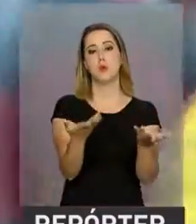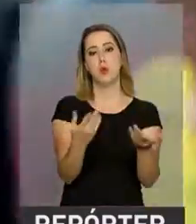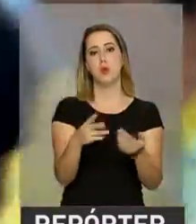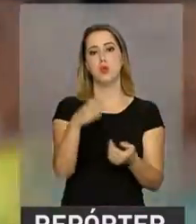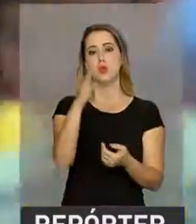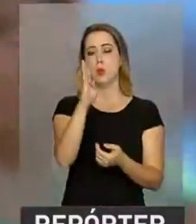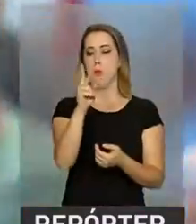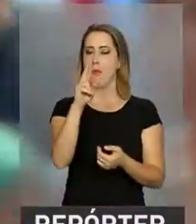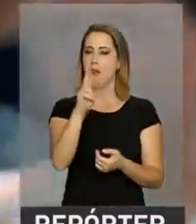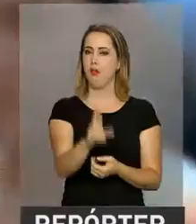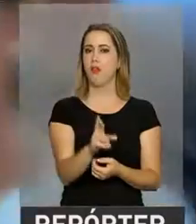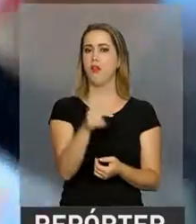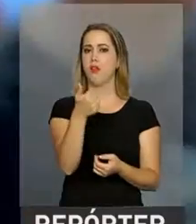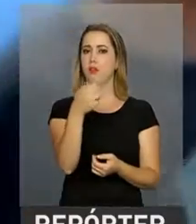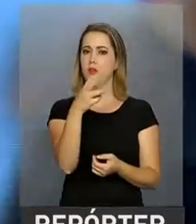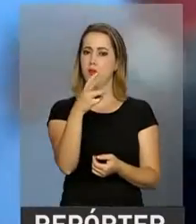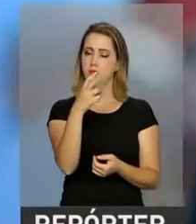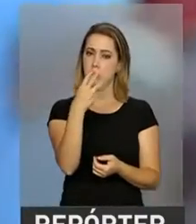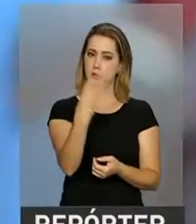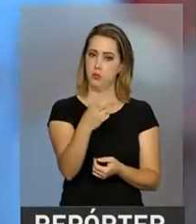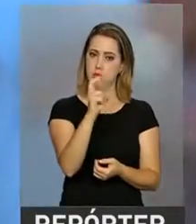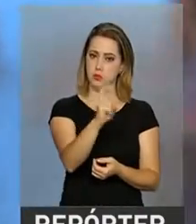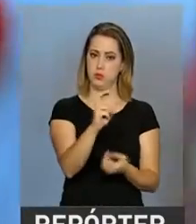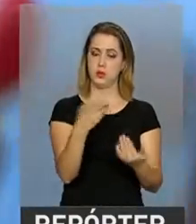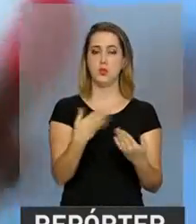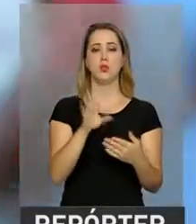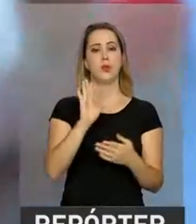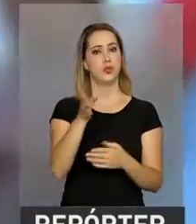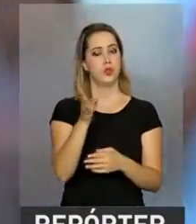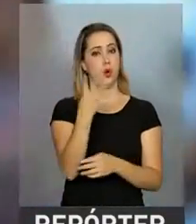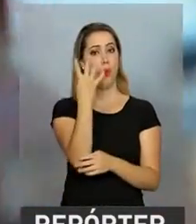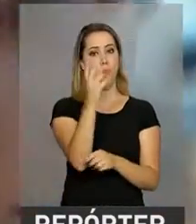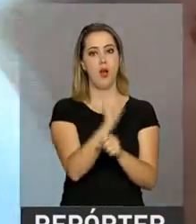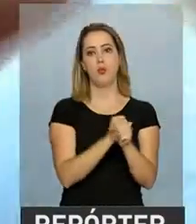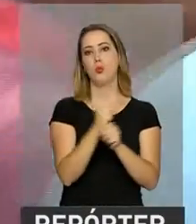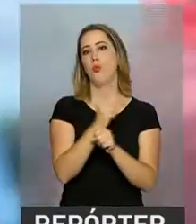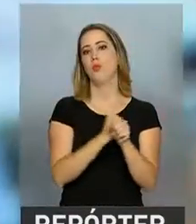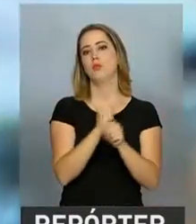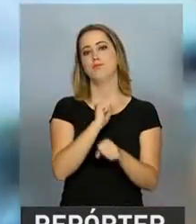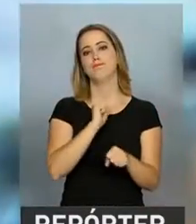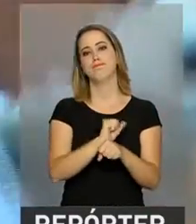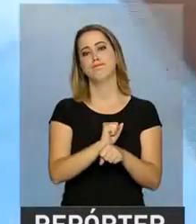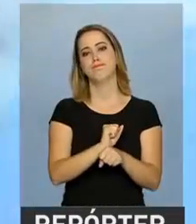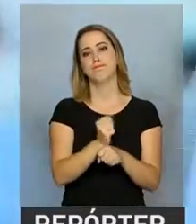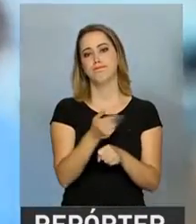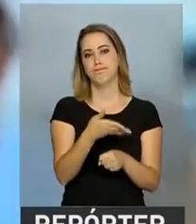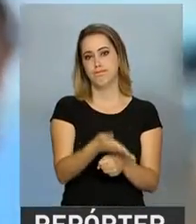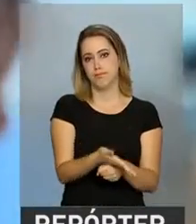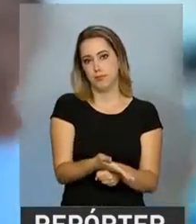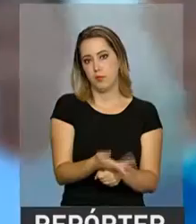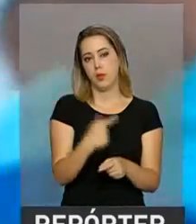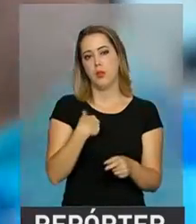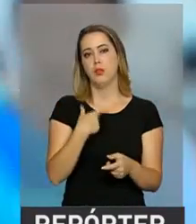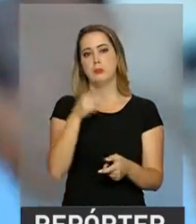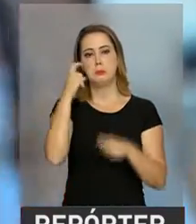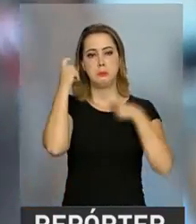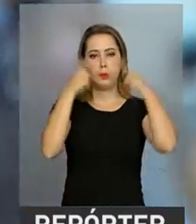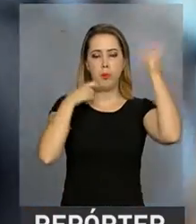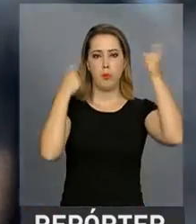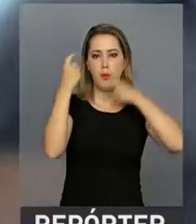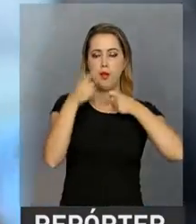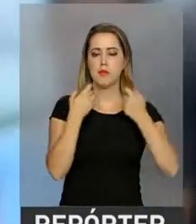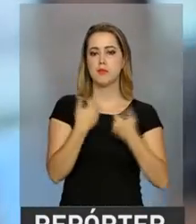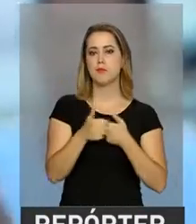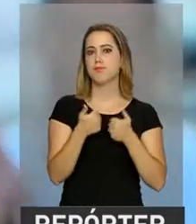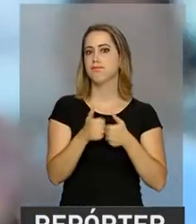escola. Mas com as obras de duplicação da estrada paradas há 4 anos, o trânsito na região acabou virando motivo de preocupação.